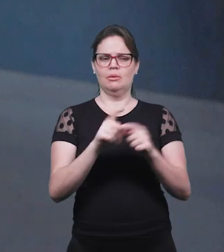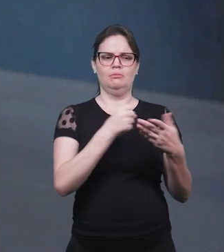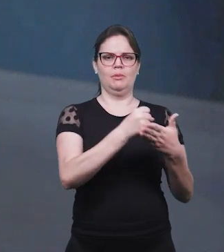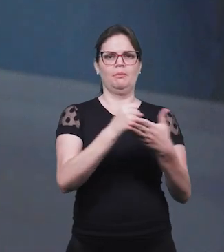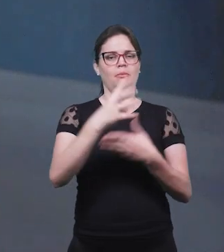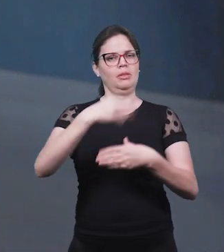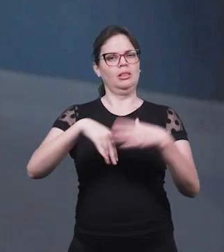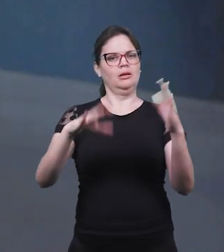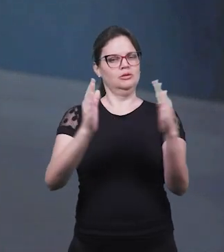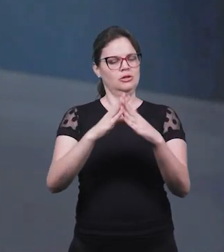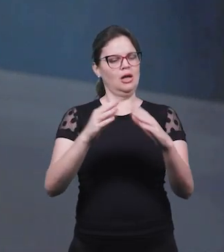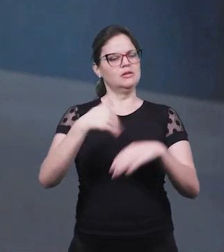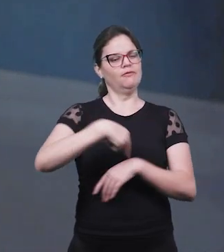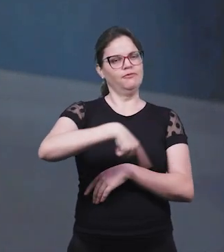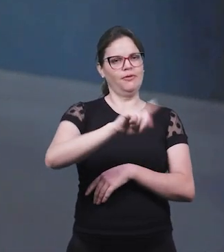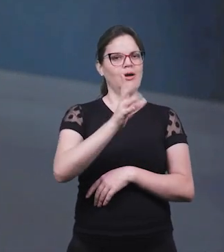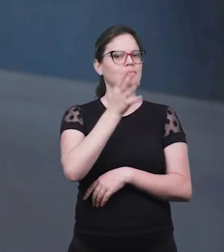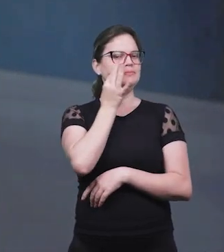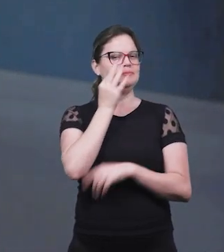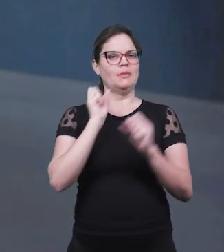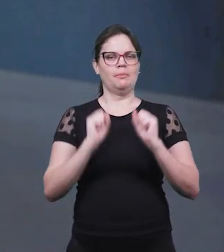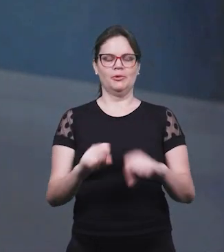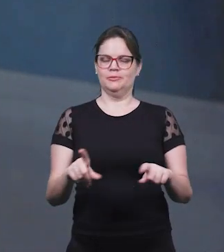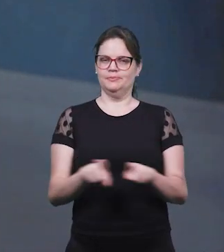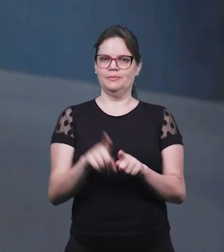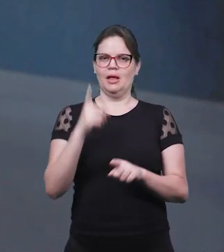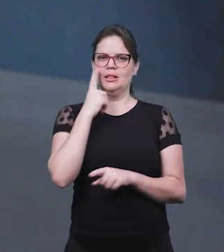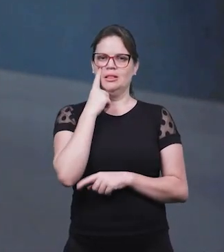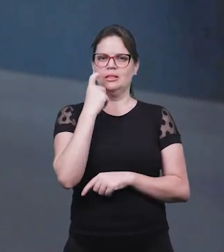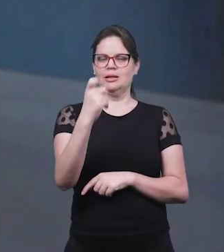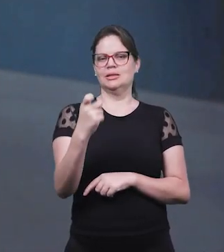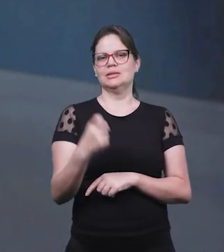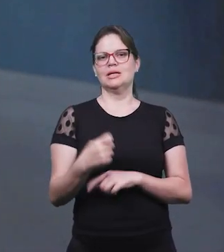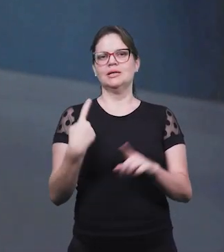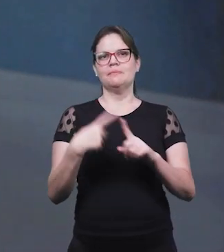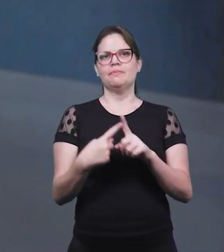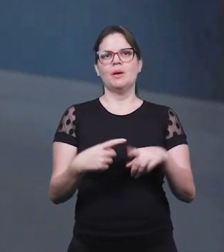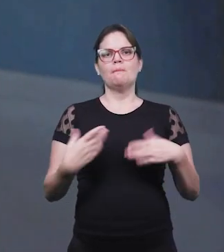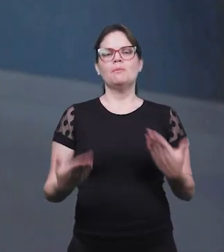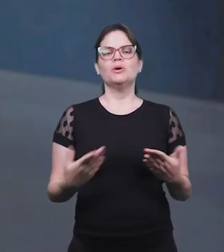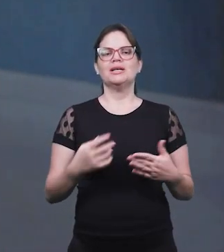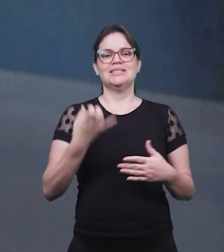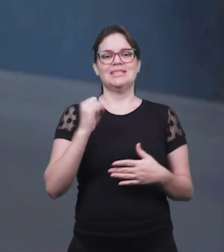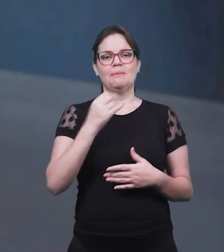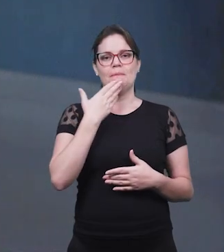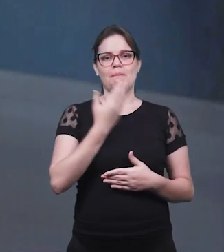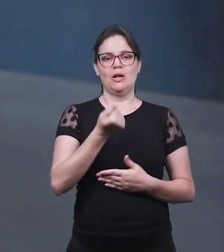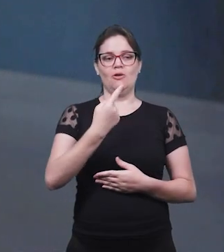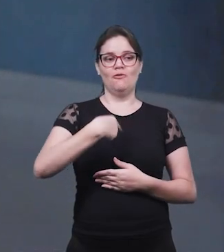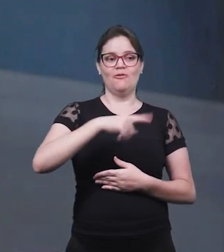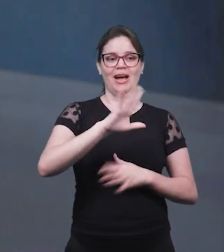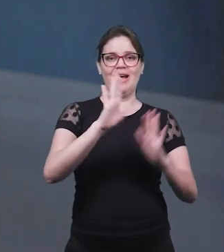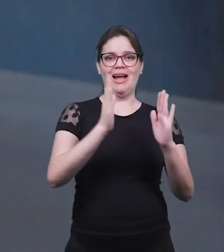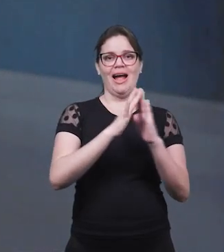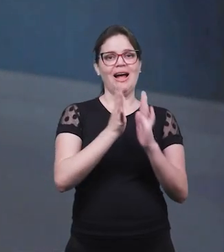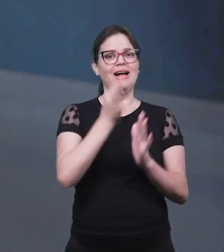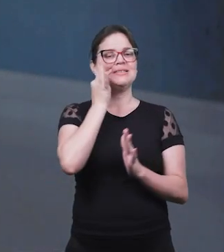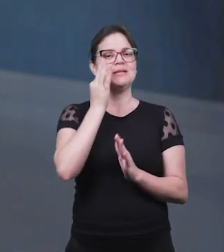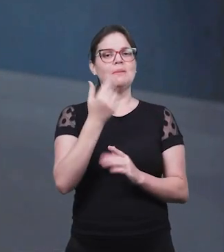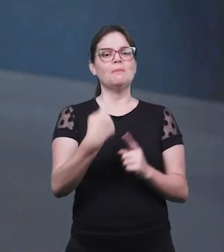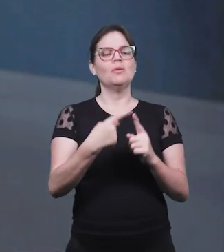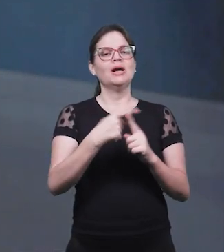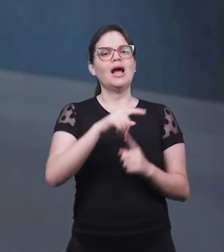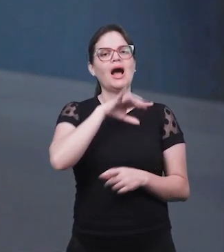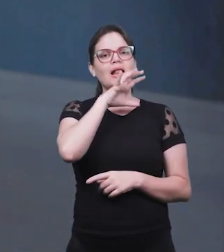domicílio. E esse é muito interessante por não causar muito estresse no animal, né? Nós mesmo